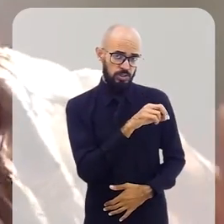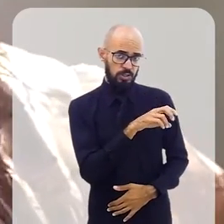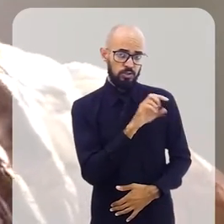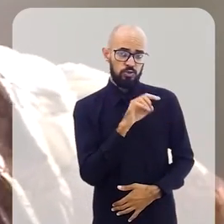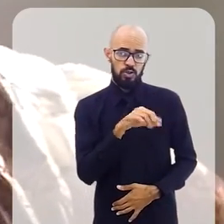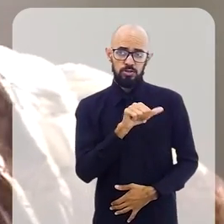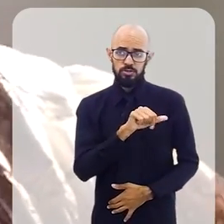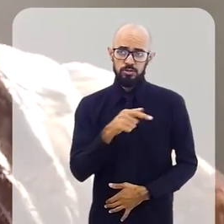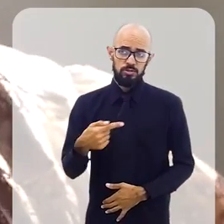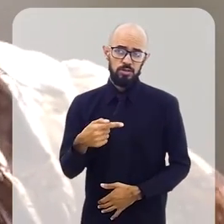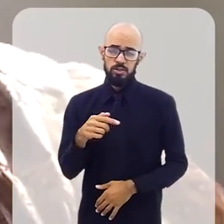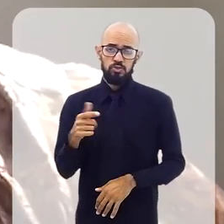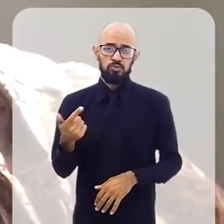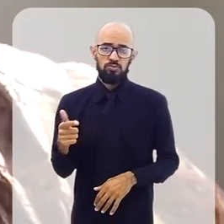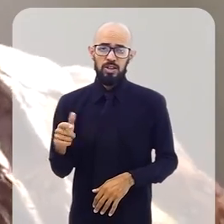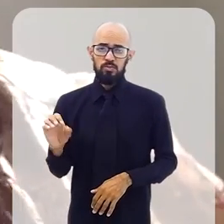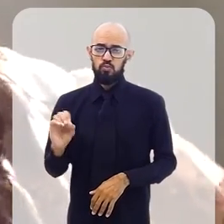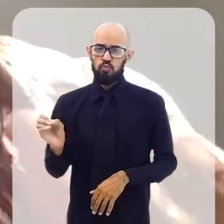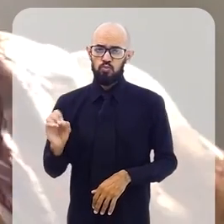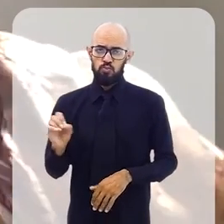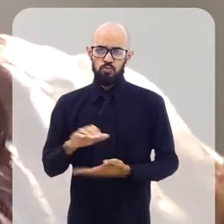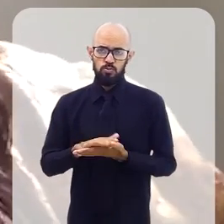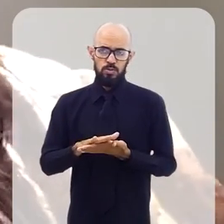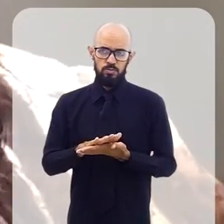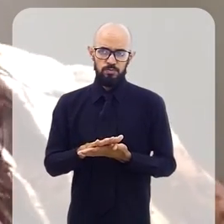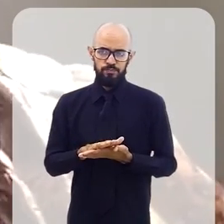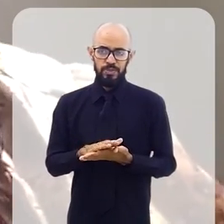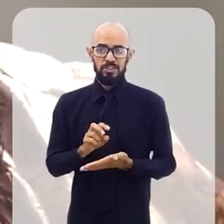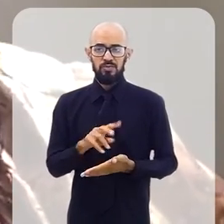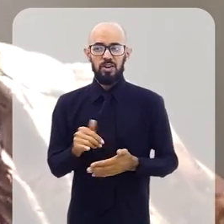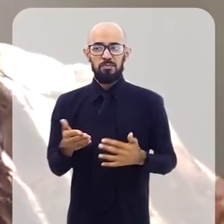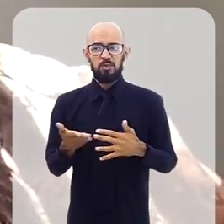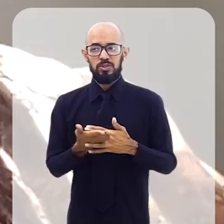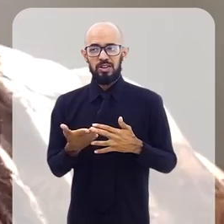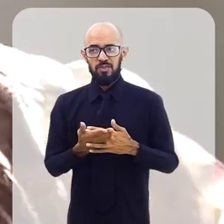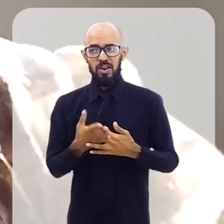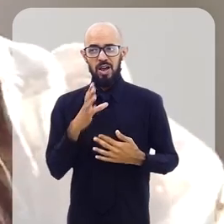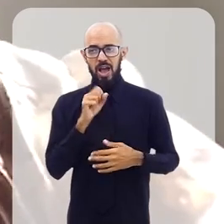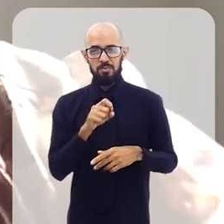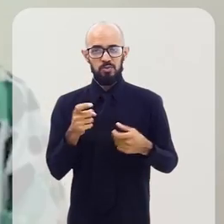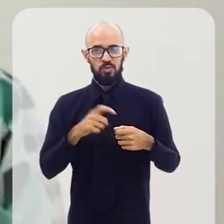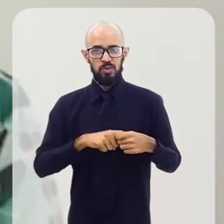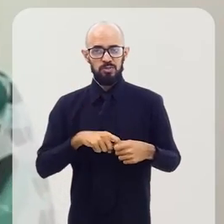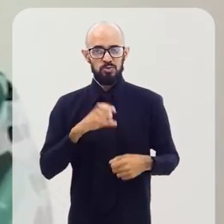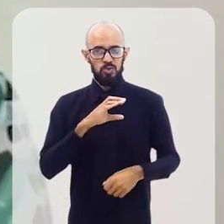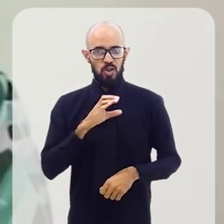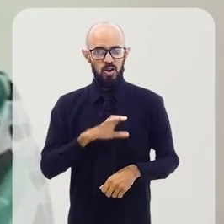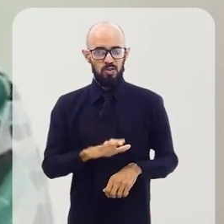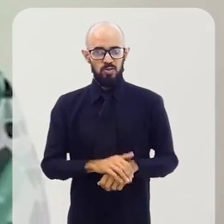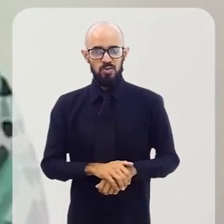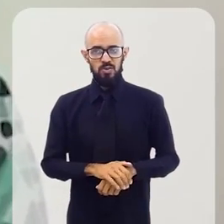das 50, é um número muito grande ainda, 17, sem nenhuma informação. A gente vai fazer um